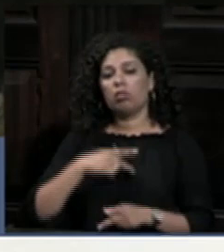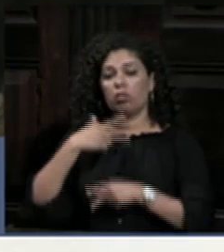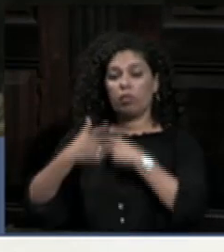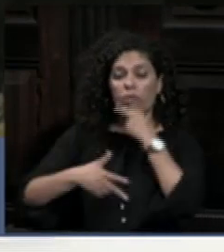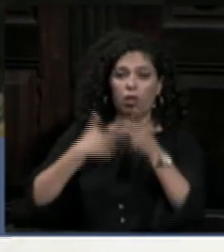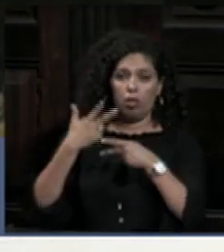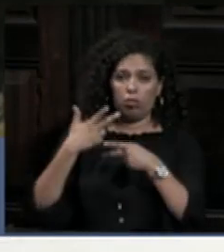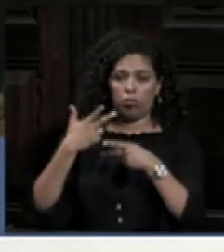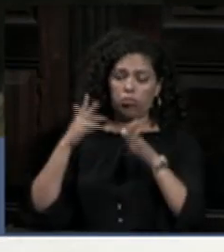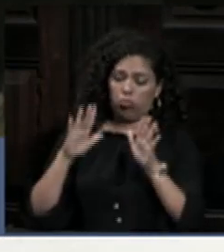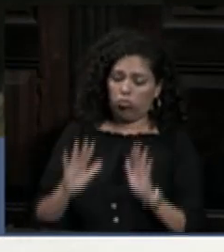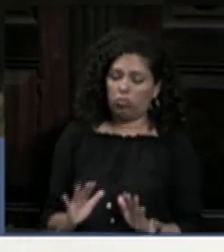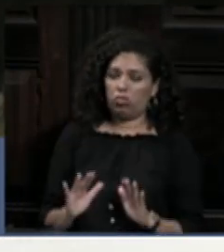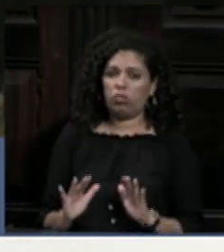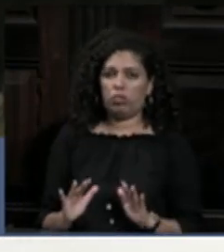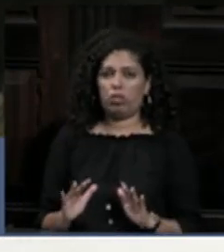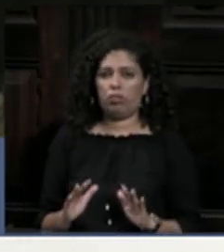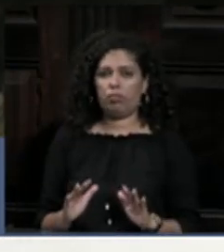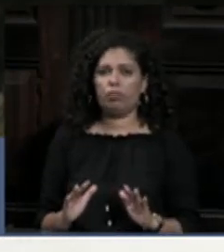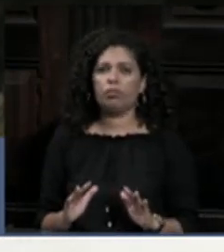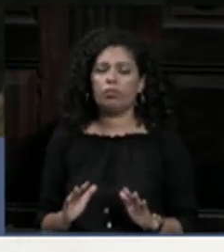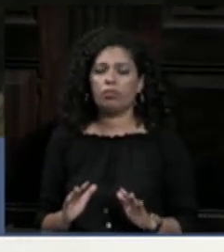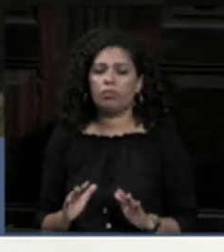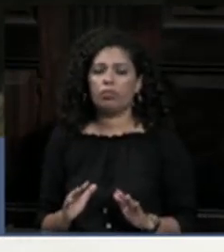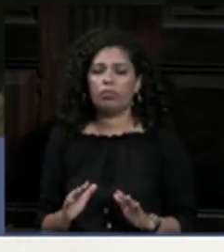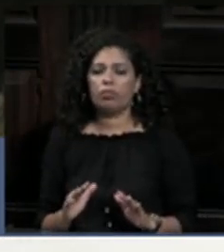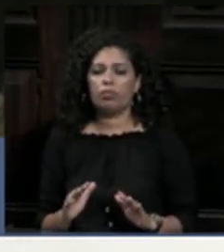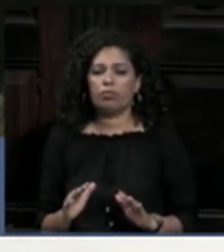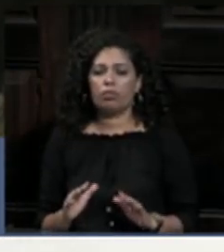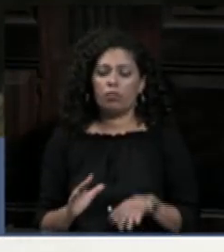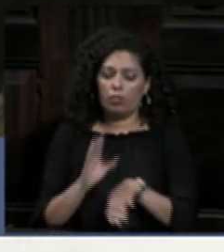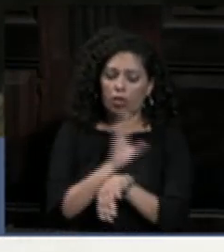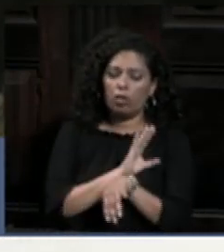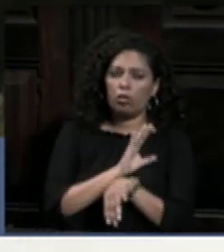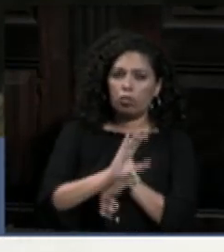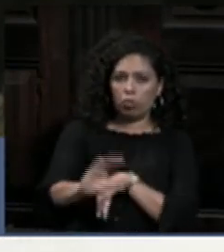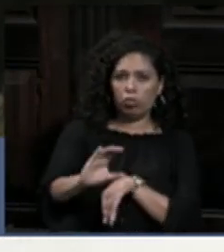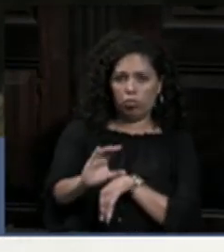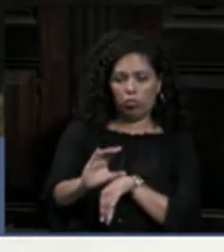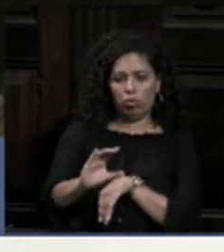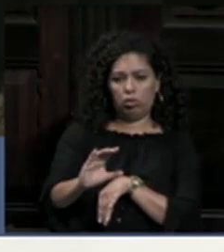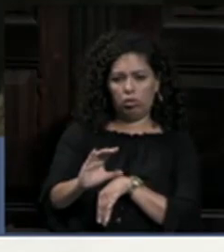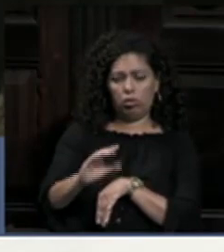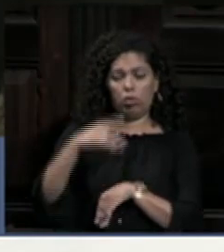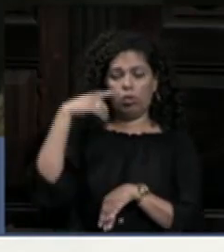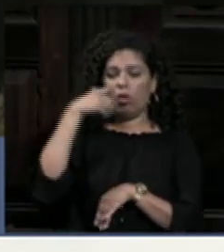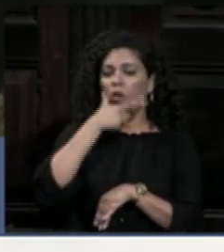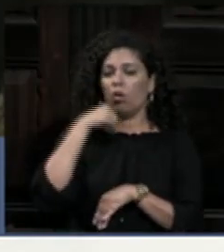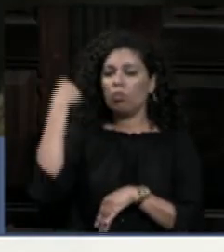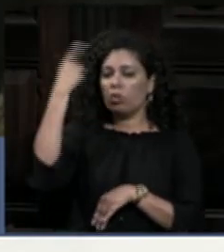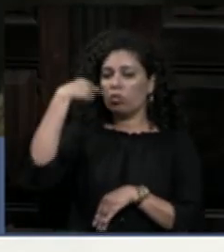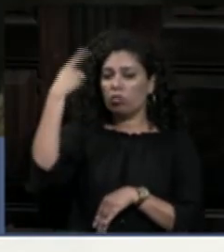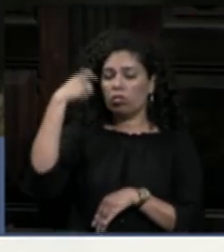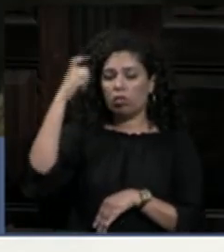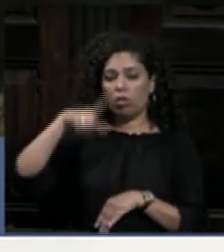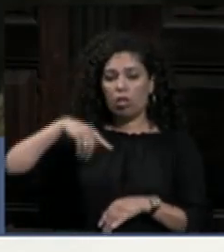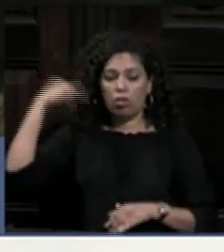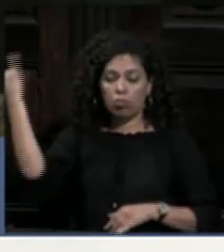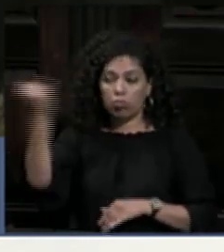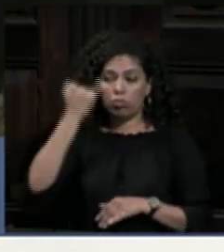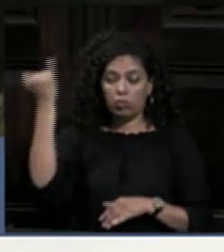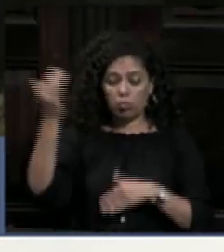está na própria constituição que o advogado é essencial à